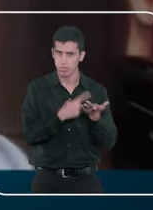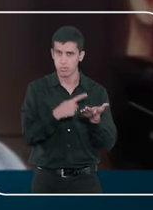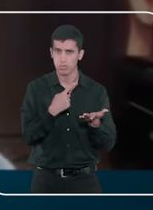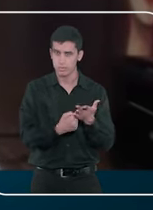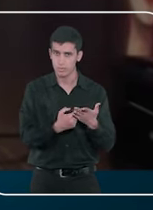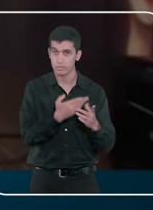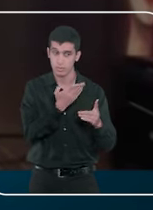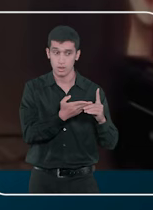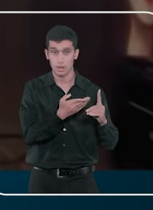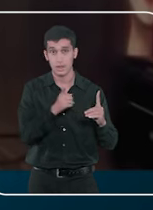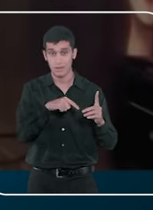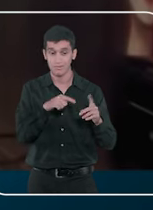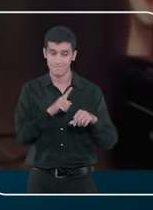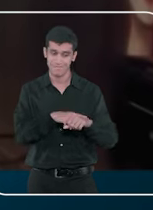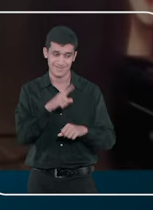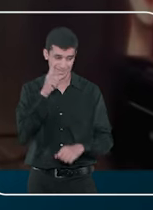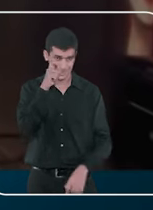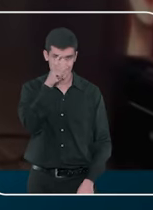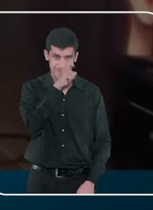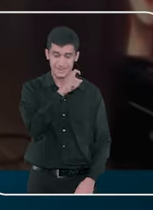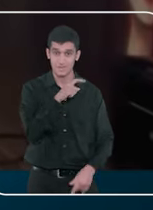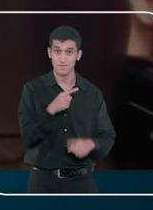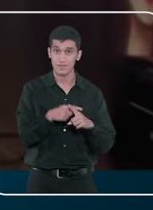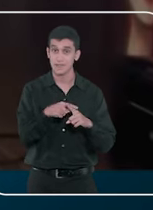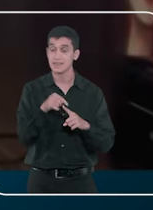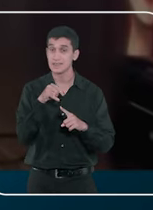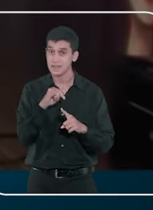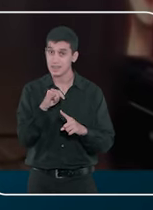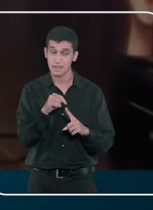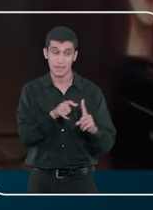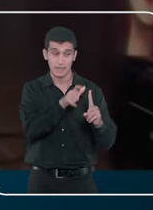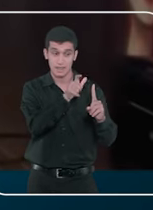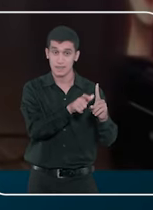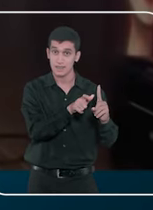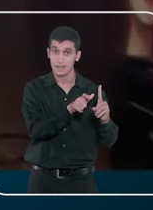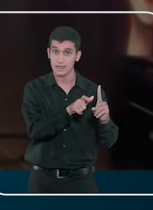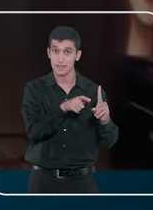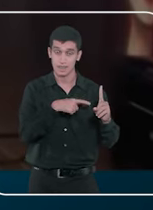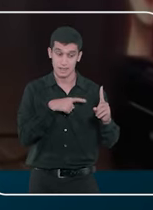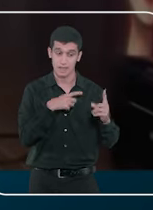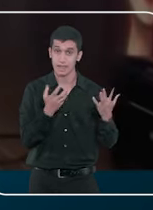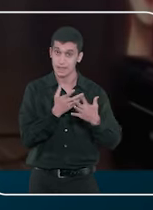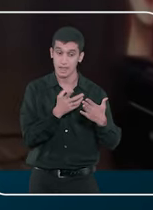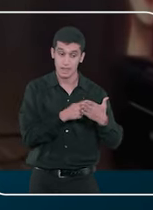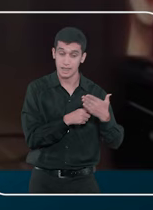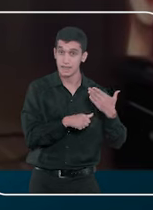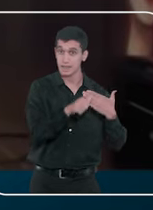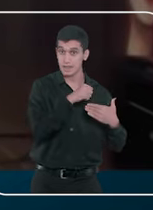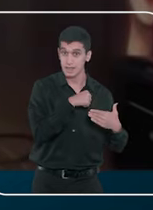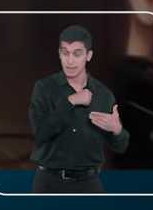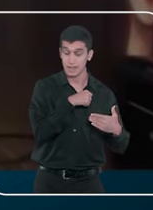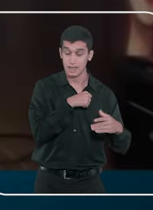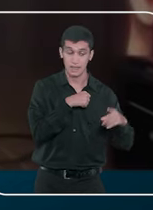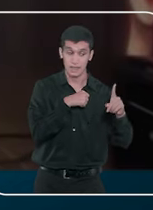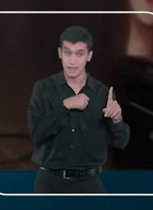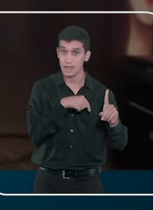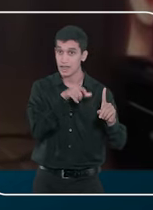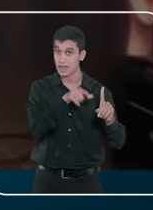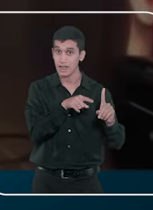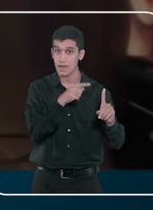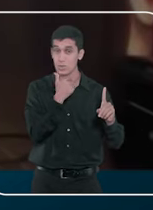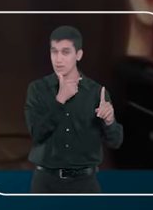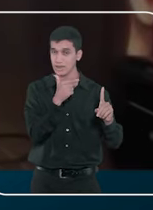colaboração é um momento tenso. Porque se de um lado aquele que pretende a colaboração não tem, em